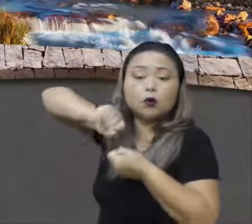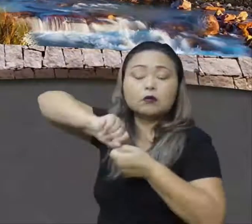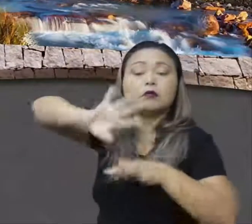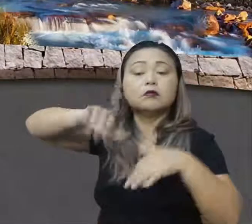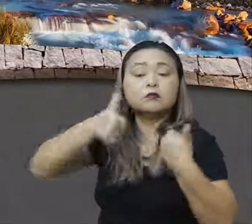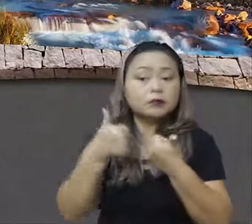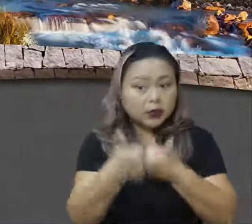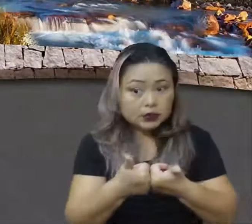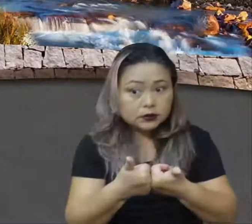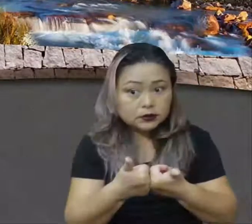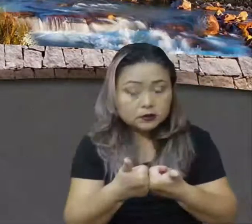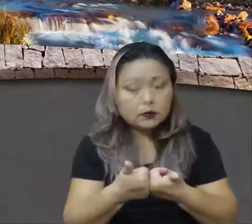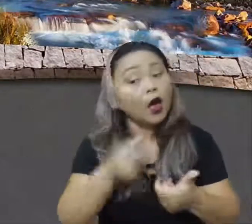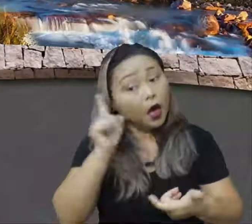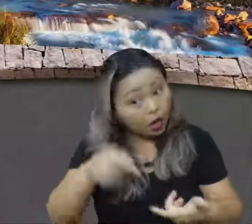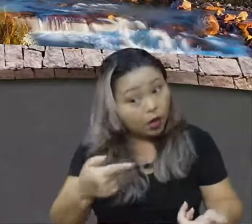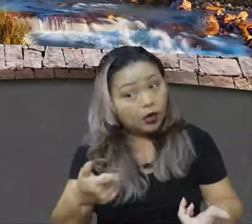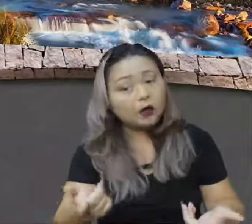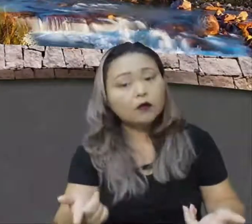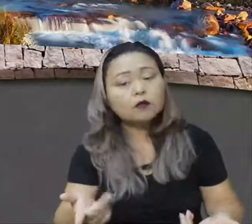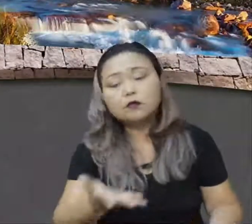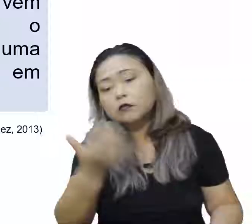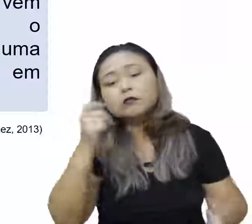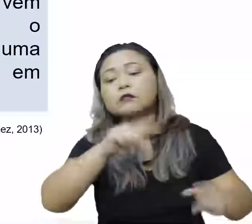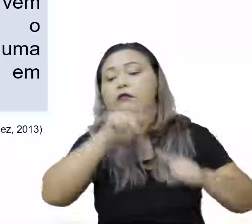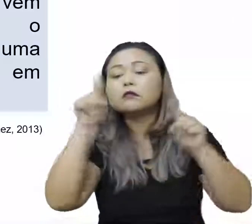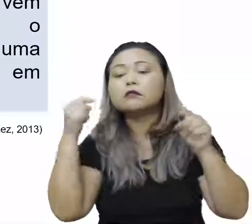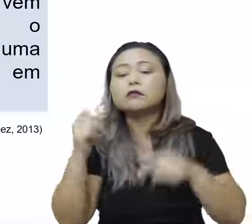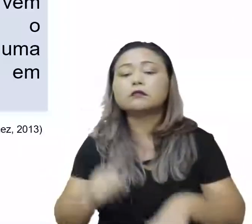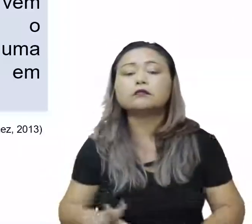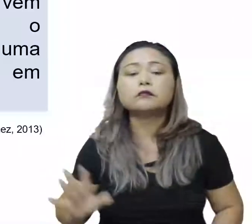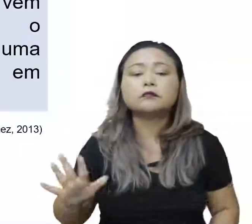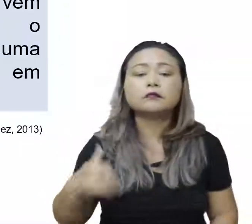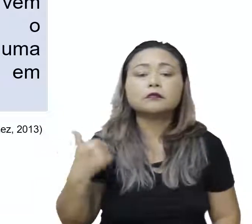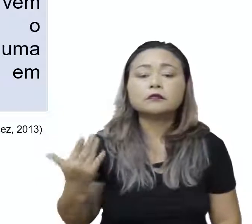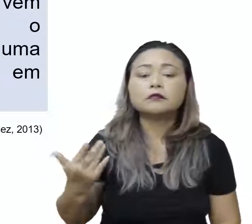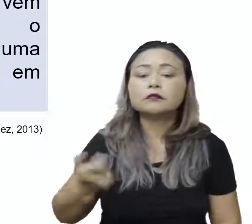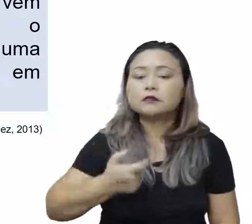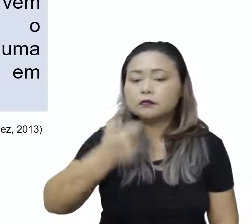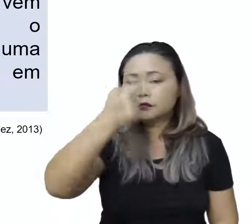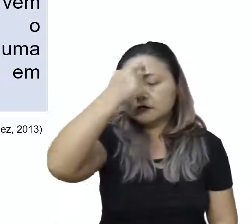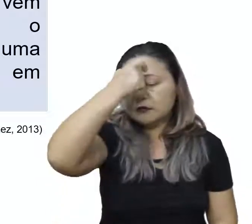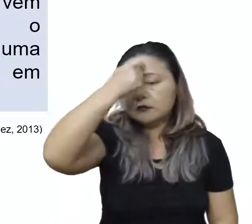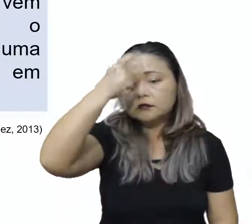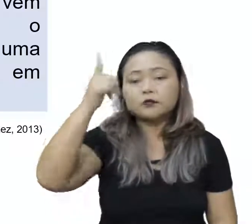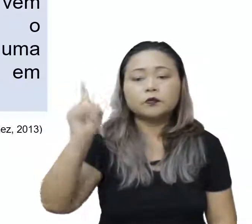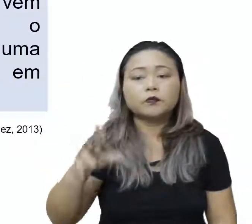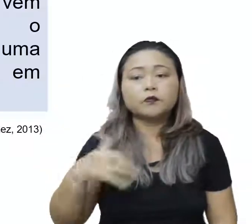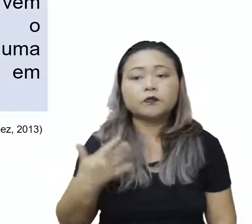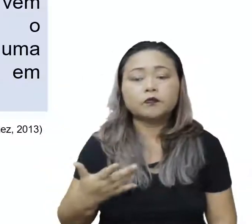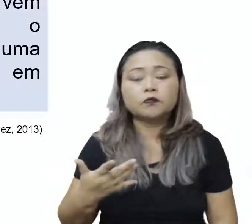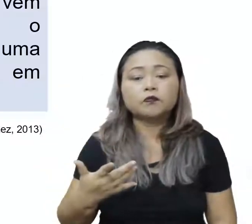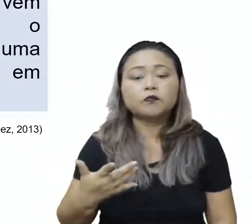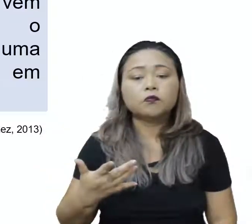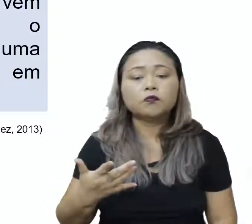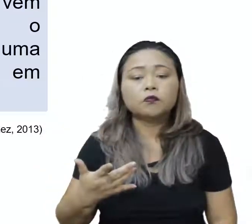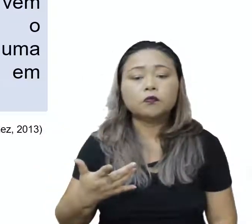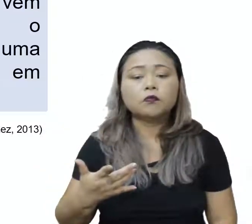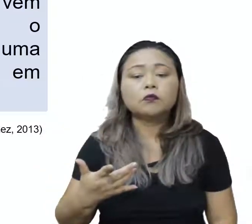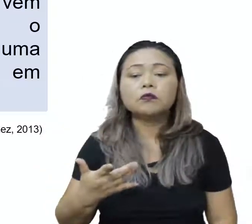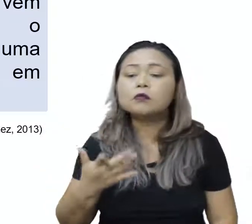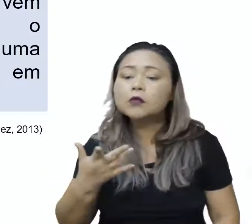Beleza? É isso aí. Vamos lá no quadro. Então, essa consciência está sendo